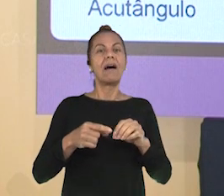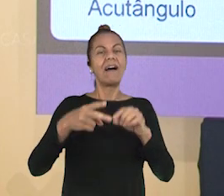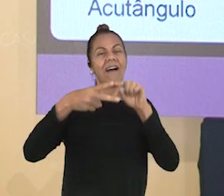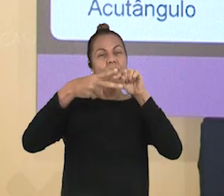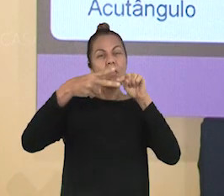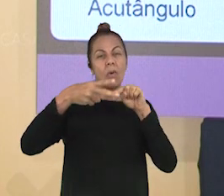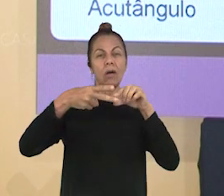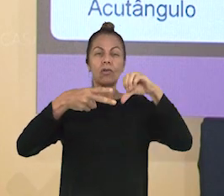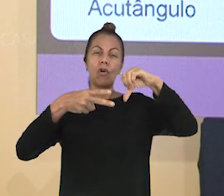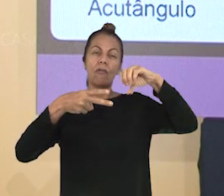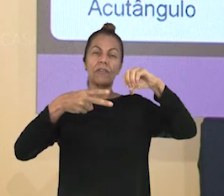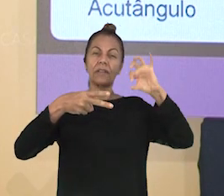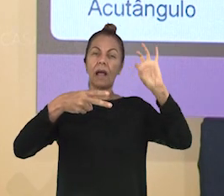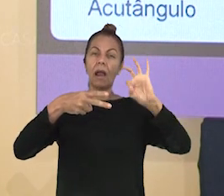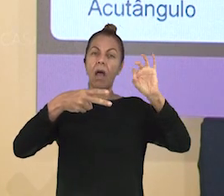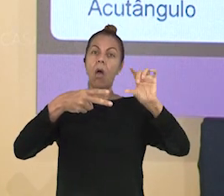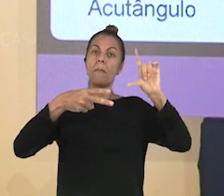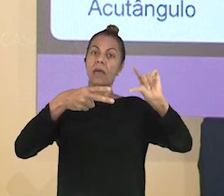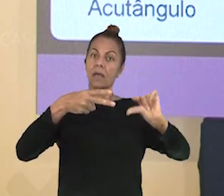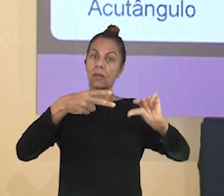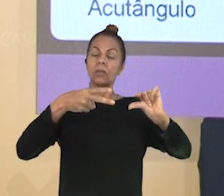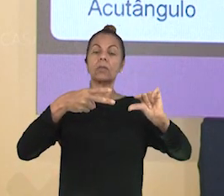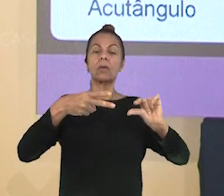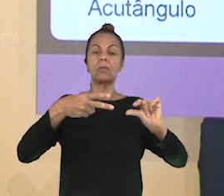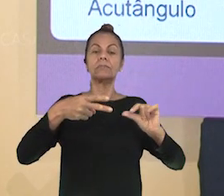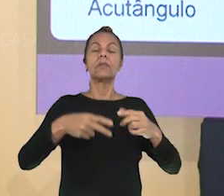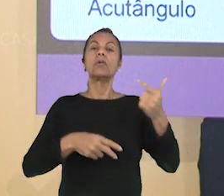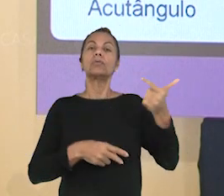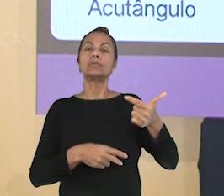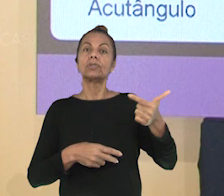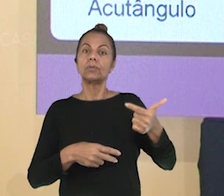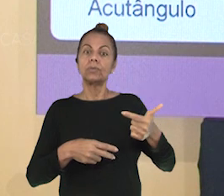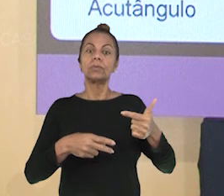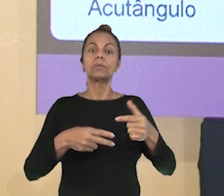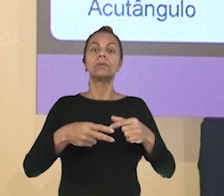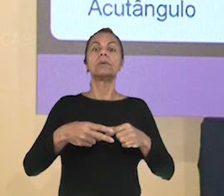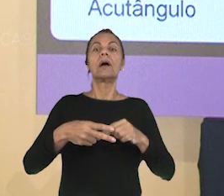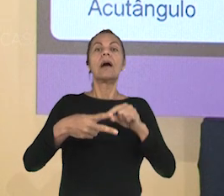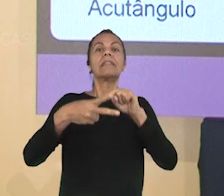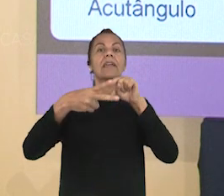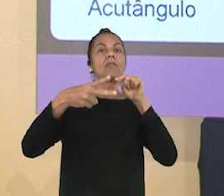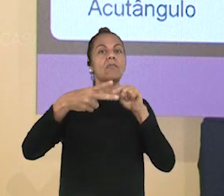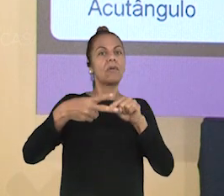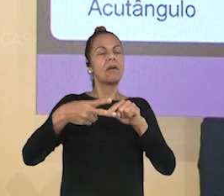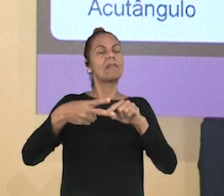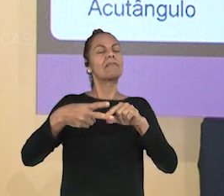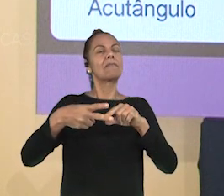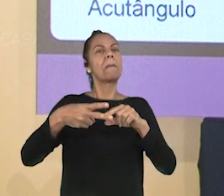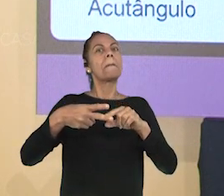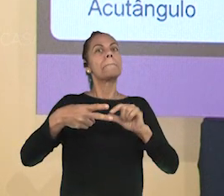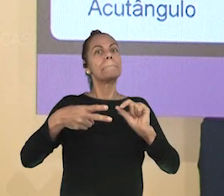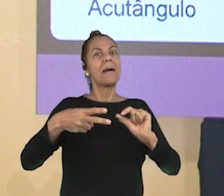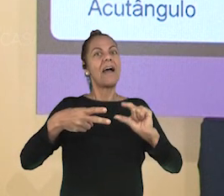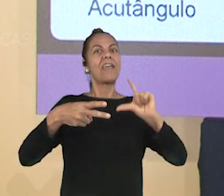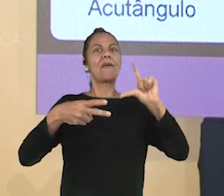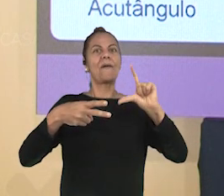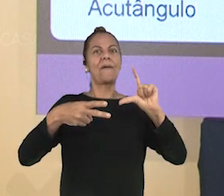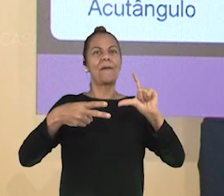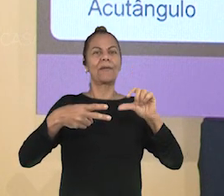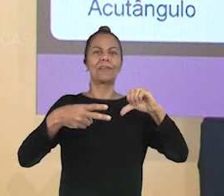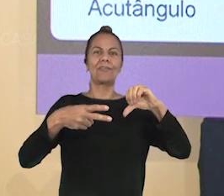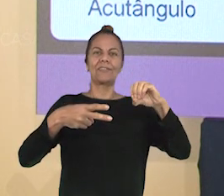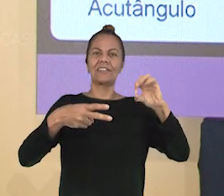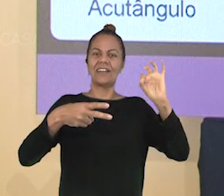menores que 90 graus. O segundo é um triângulo obtusângulo, já que ele tem um ângulo maior